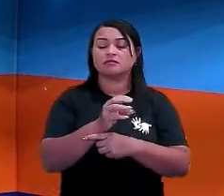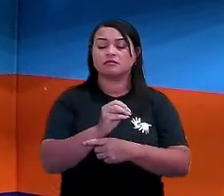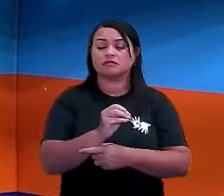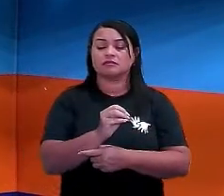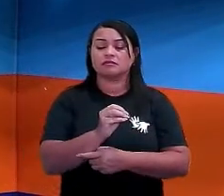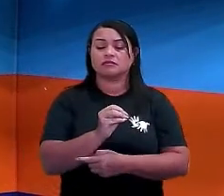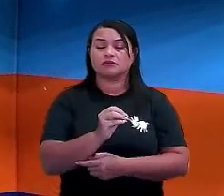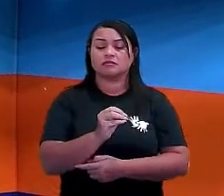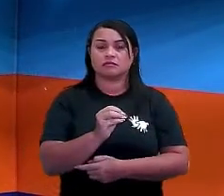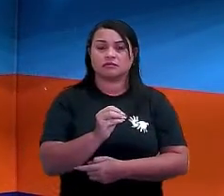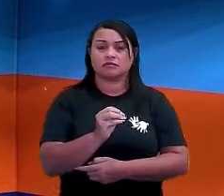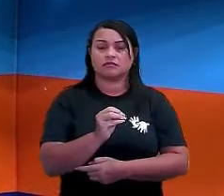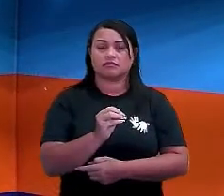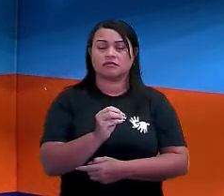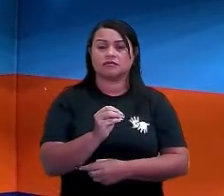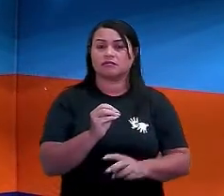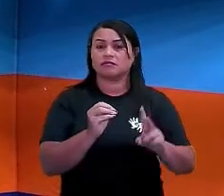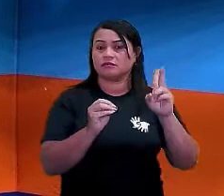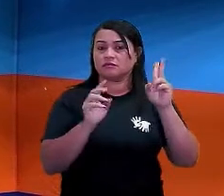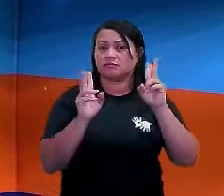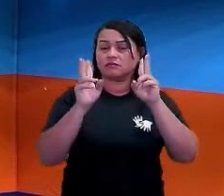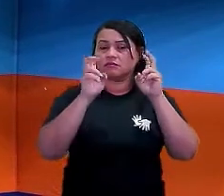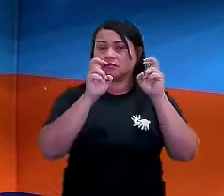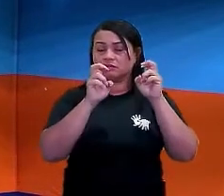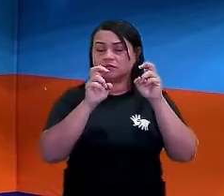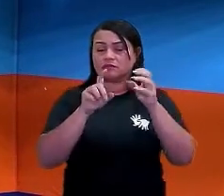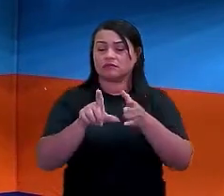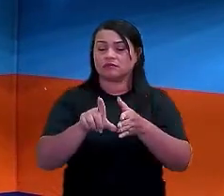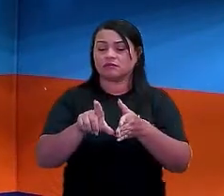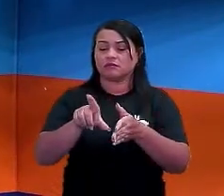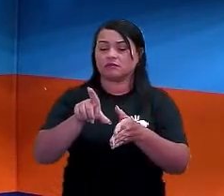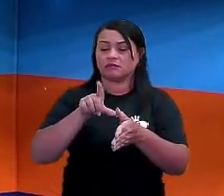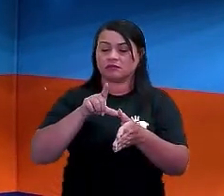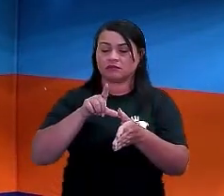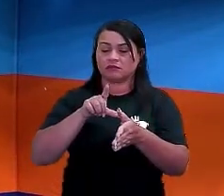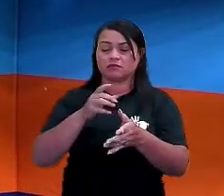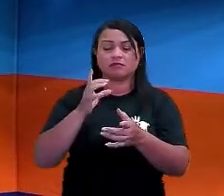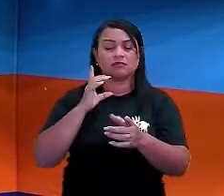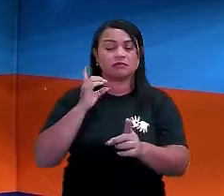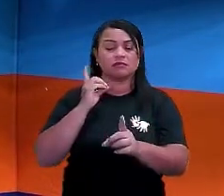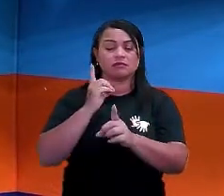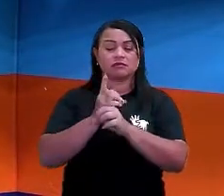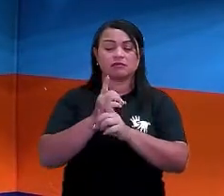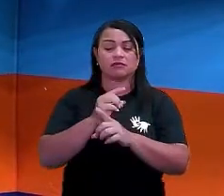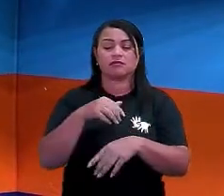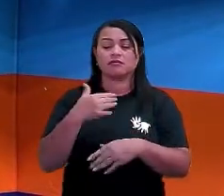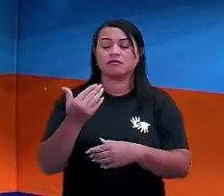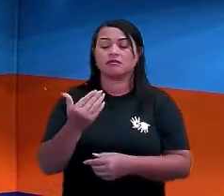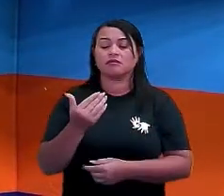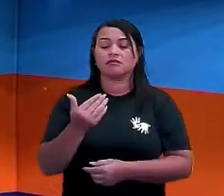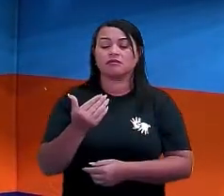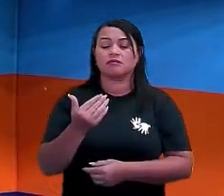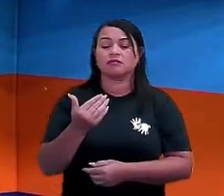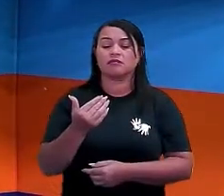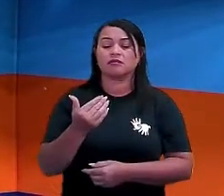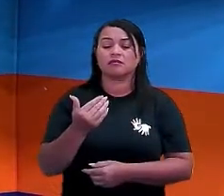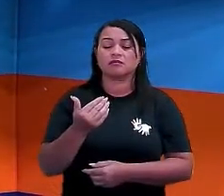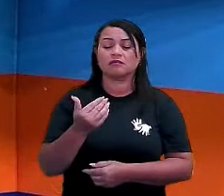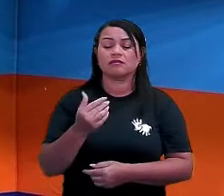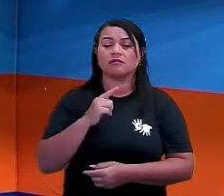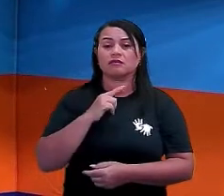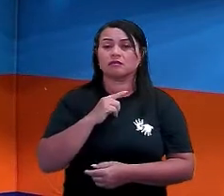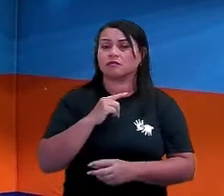10, que é o termo anterior ao que eu quero descobrir. E qual é a posição do outro termo?